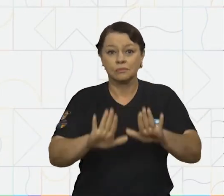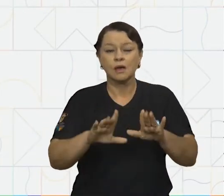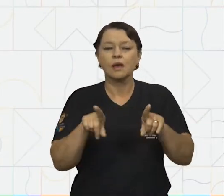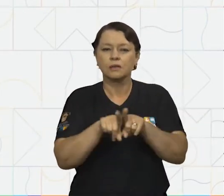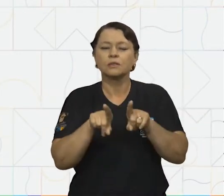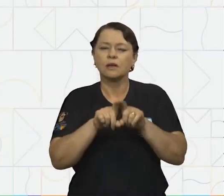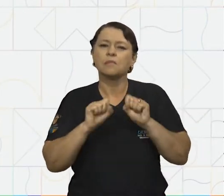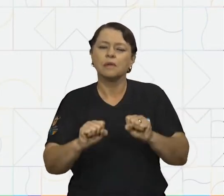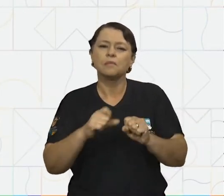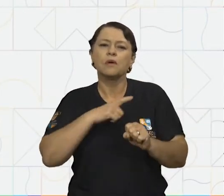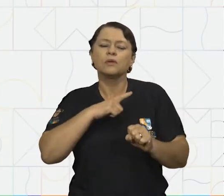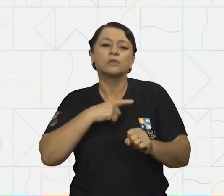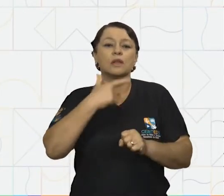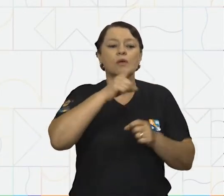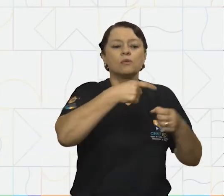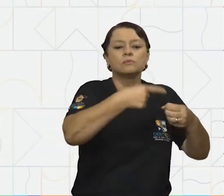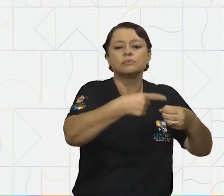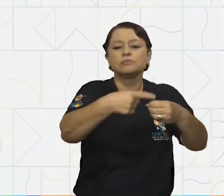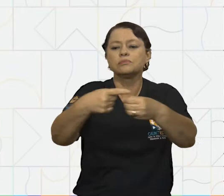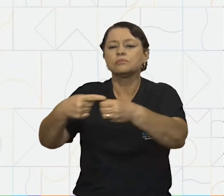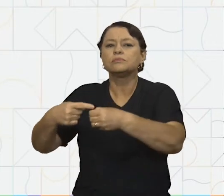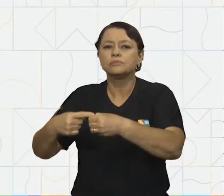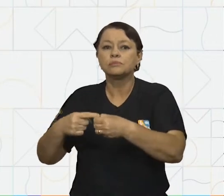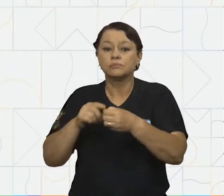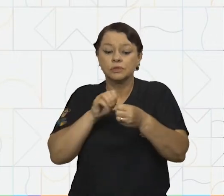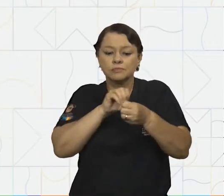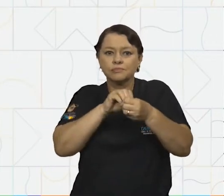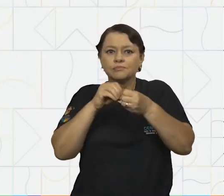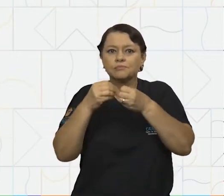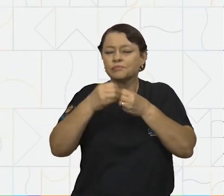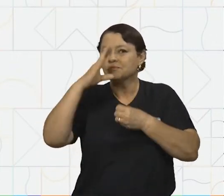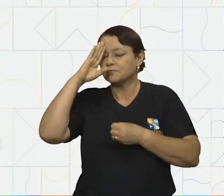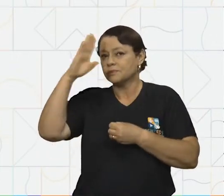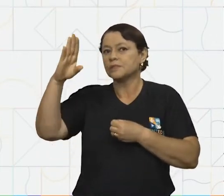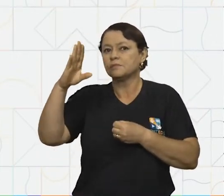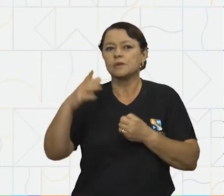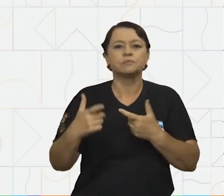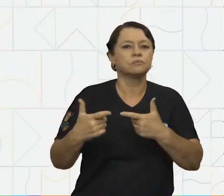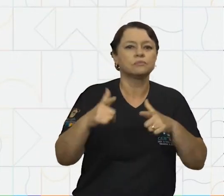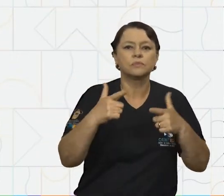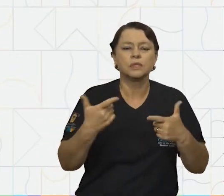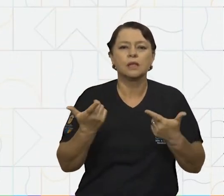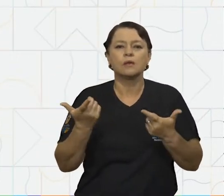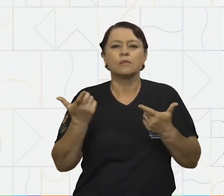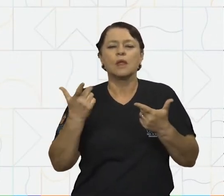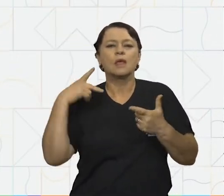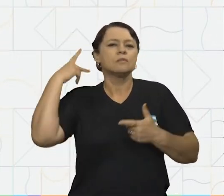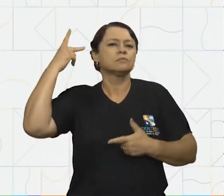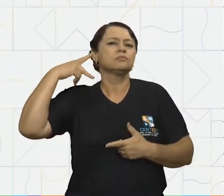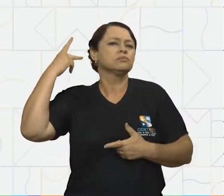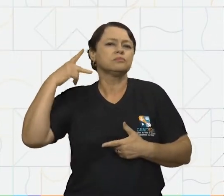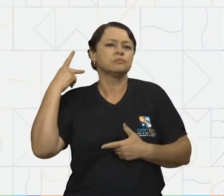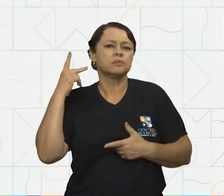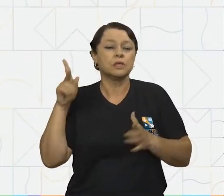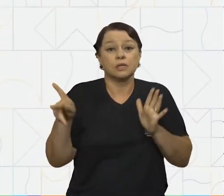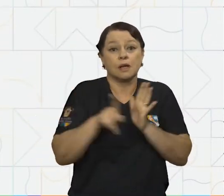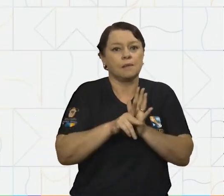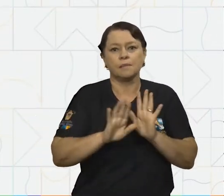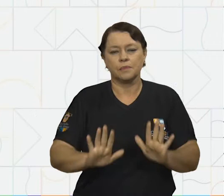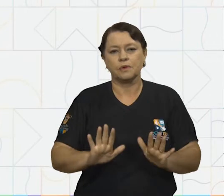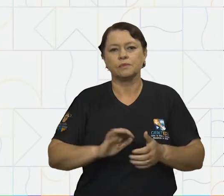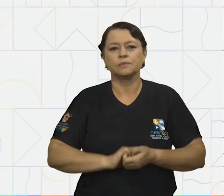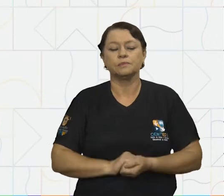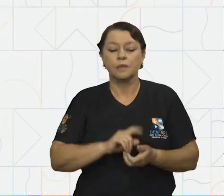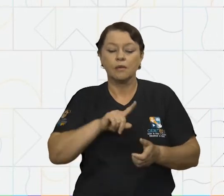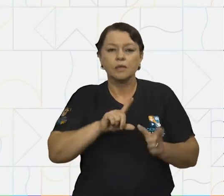pode conter outras cidades menores, além de seu distrito-sede, que não possuem autonomia política suficiente. Essas